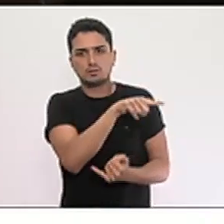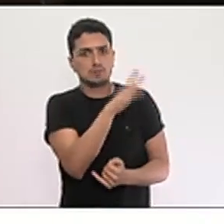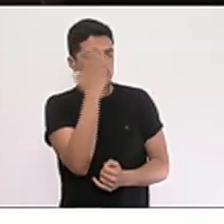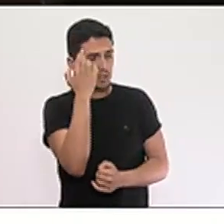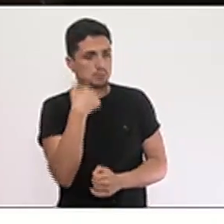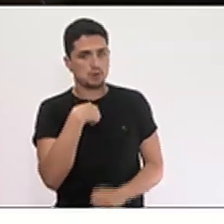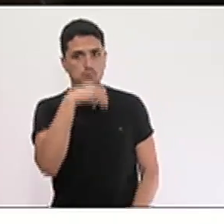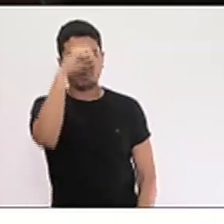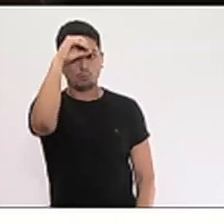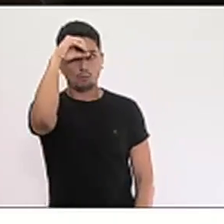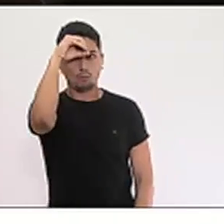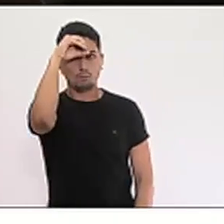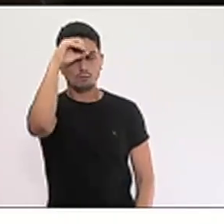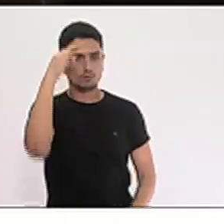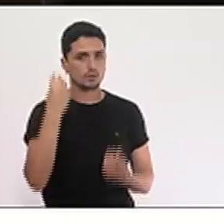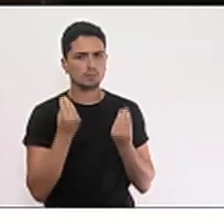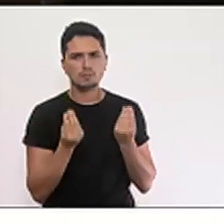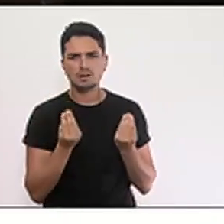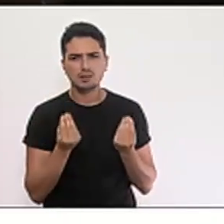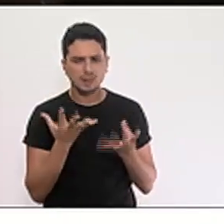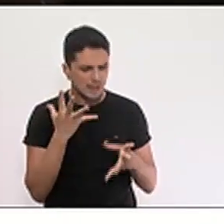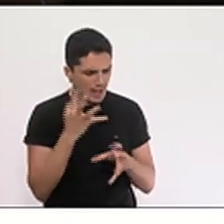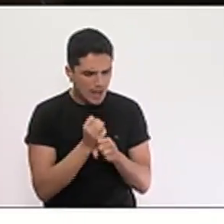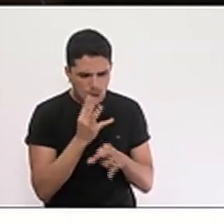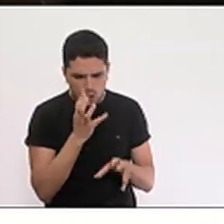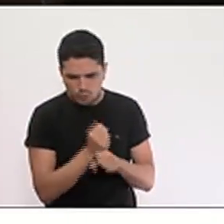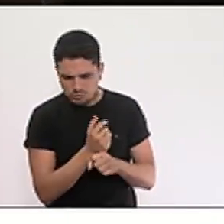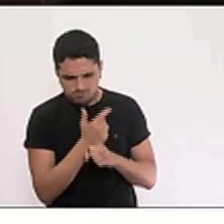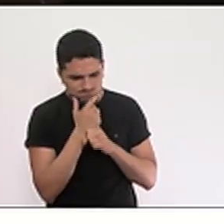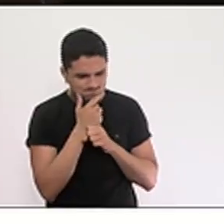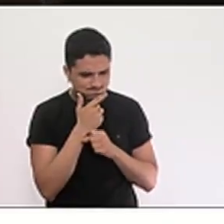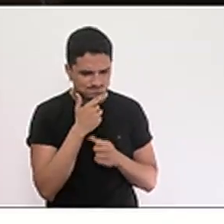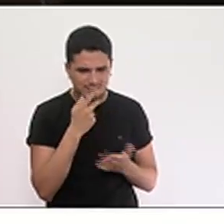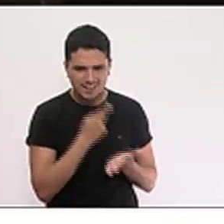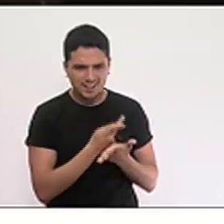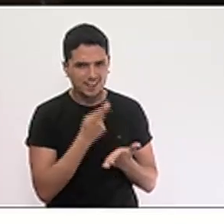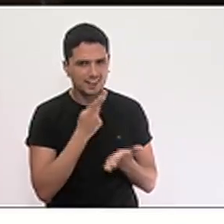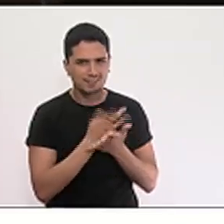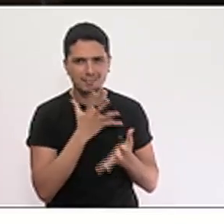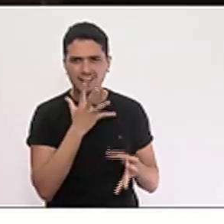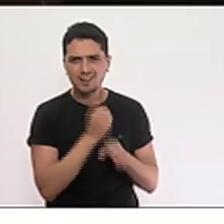não fecha. Os argumentos,